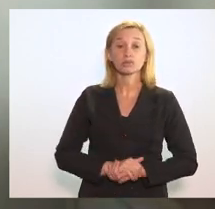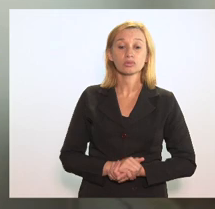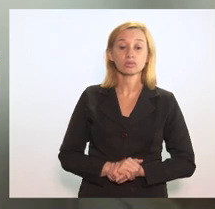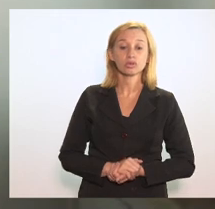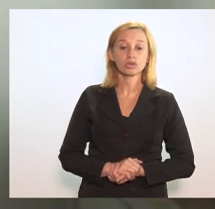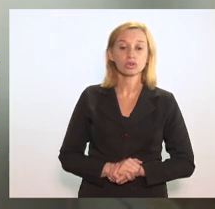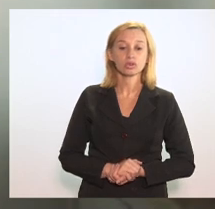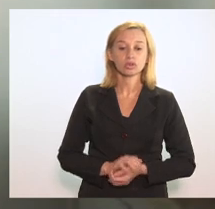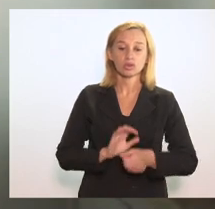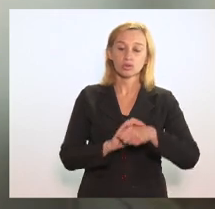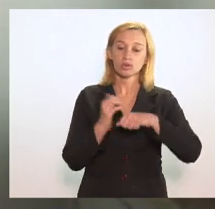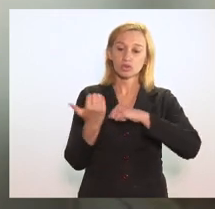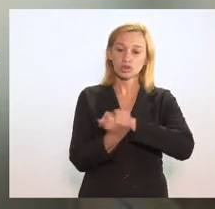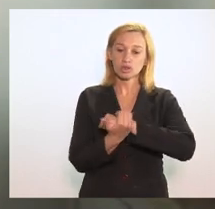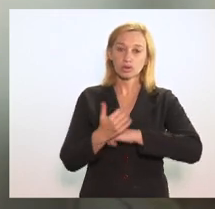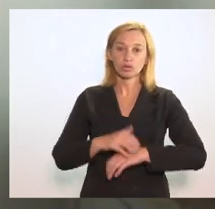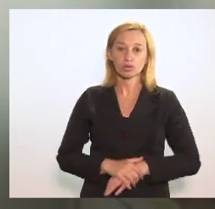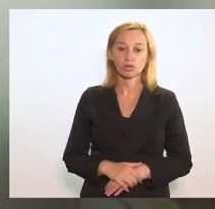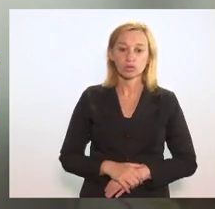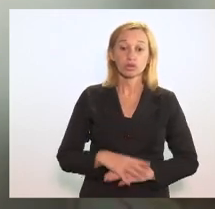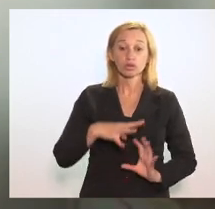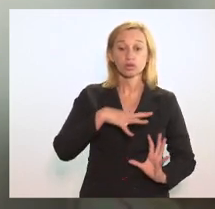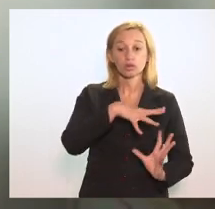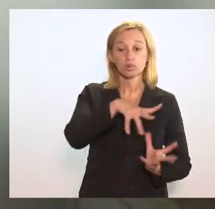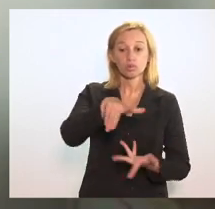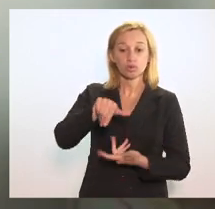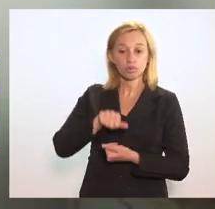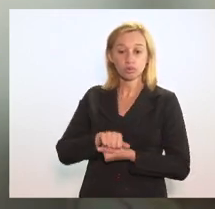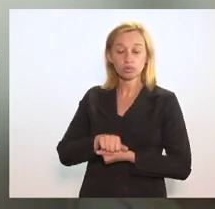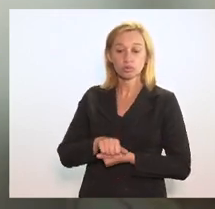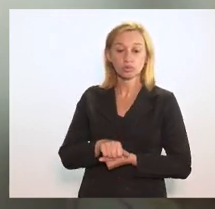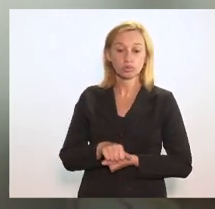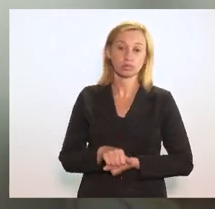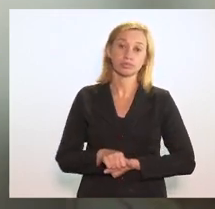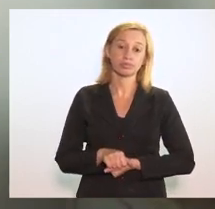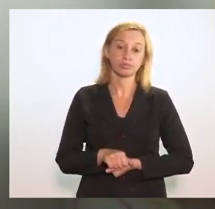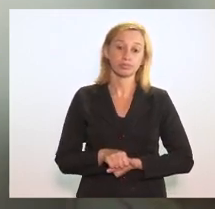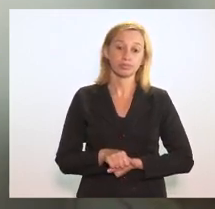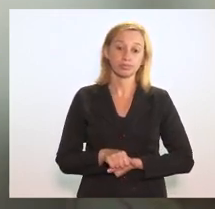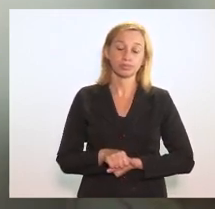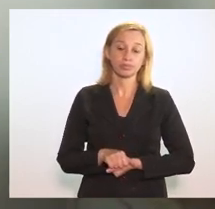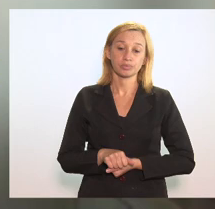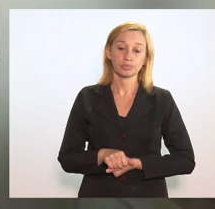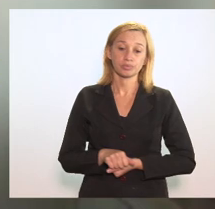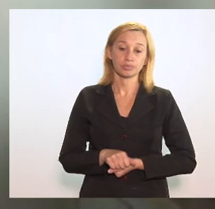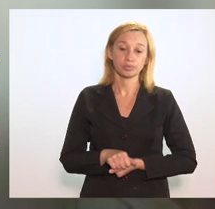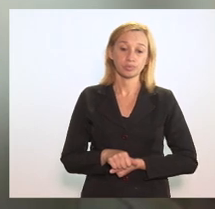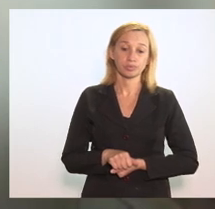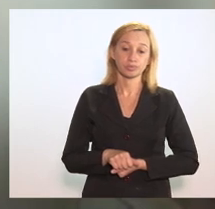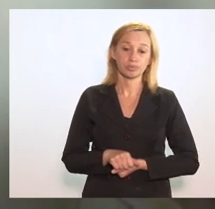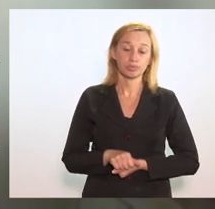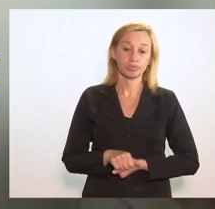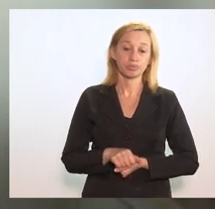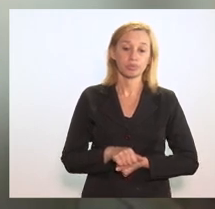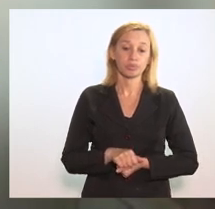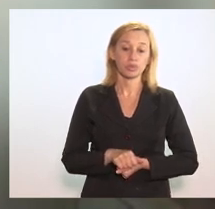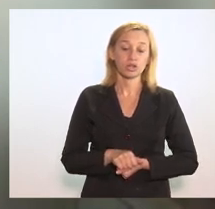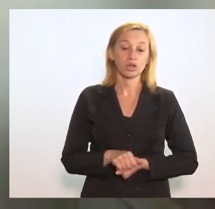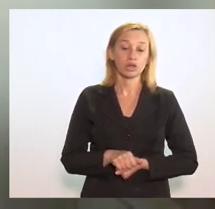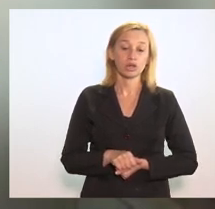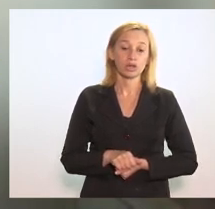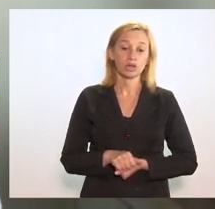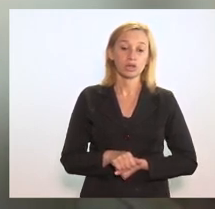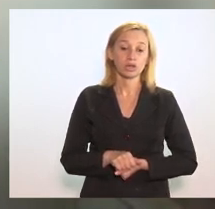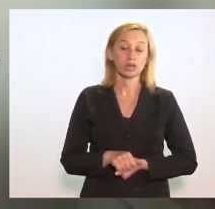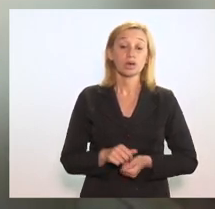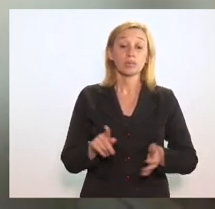por Covid-19 no mundo são oriundos do Brasil, do nosso